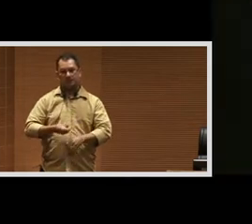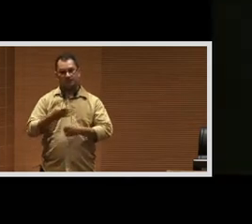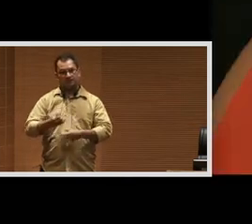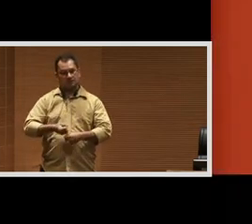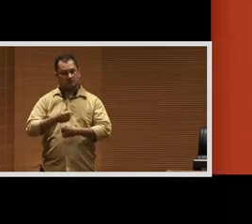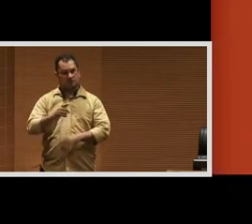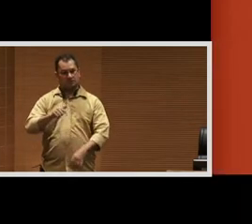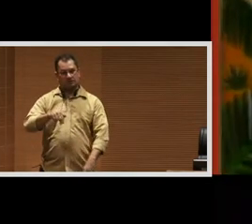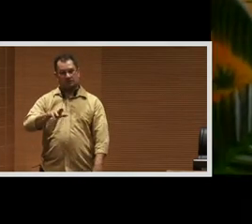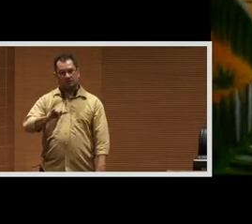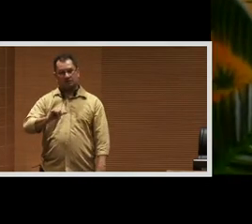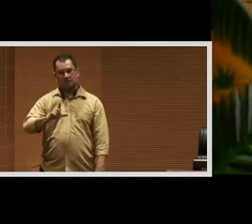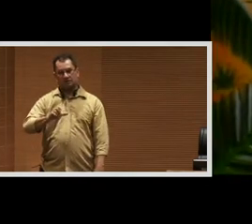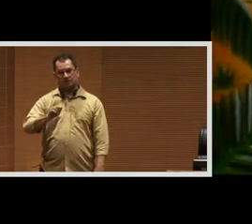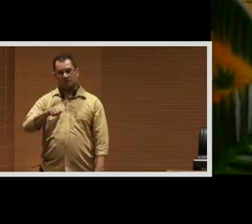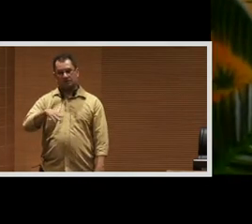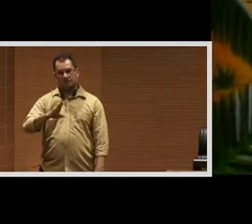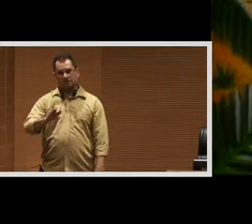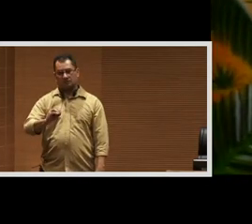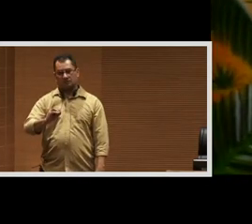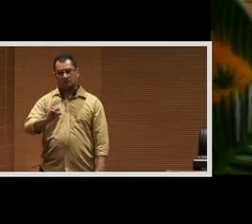quilombos repolitizados.